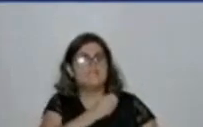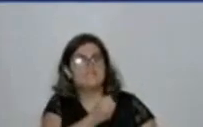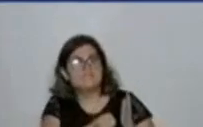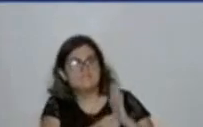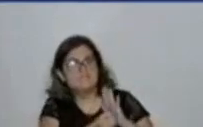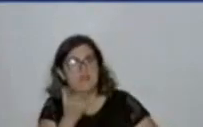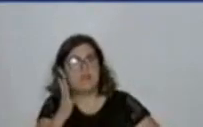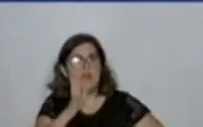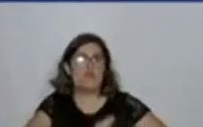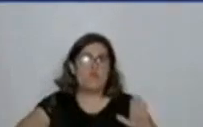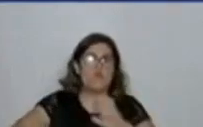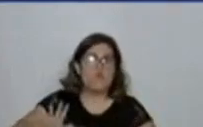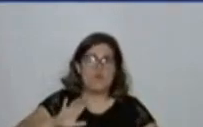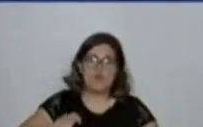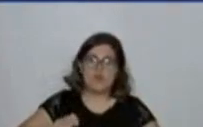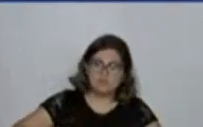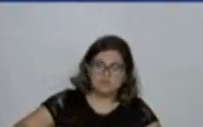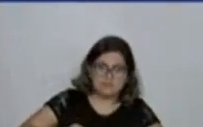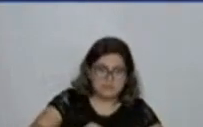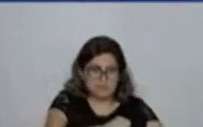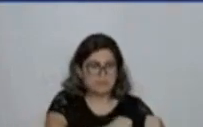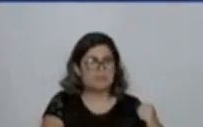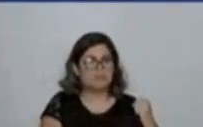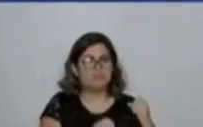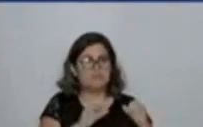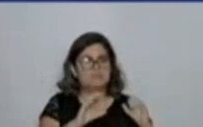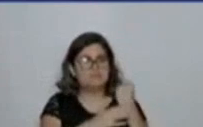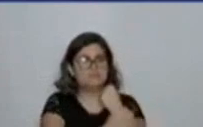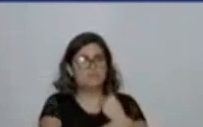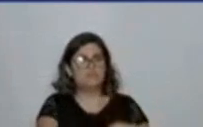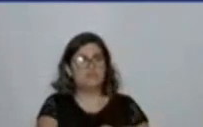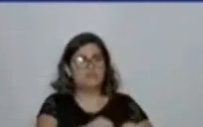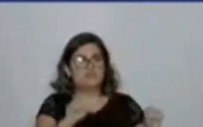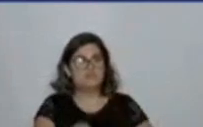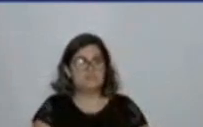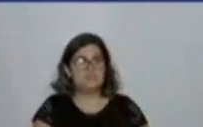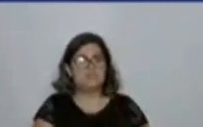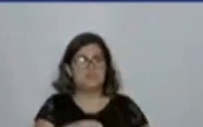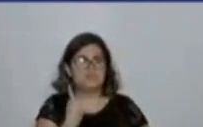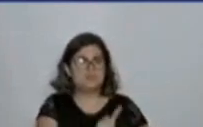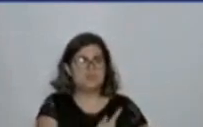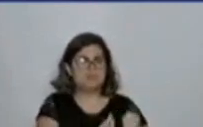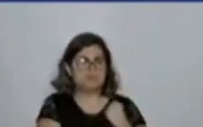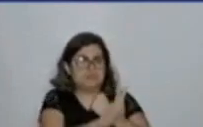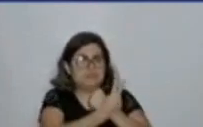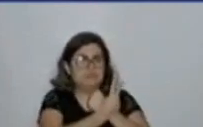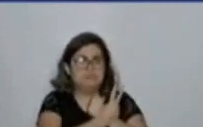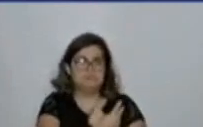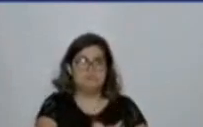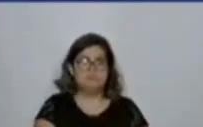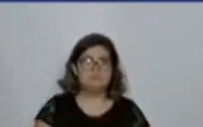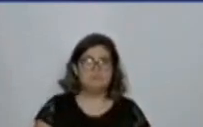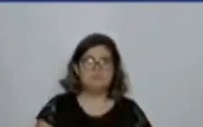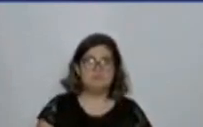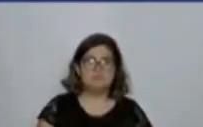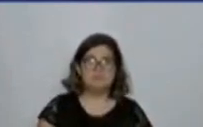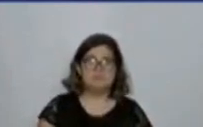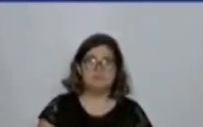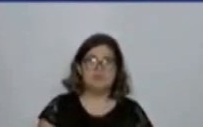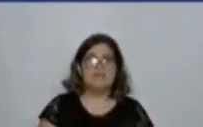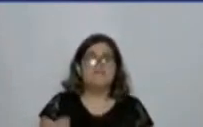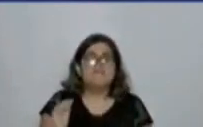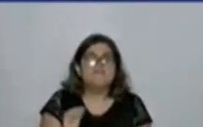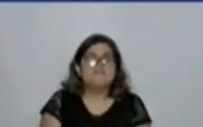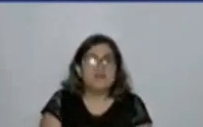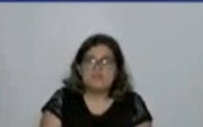reforço da segurança cibernética dos nossos sistemas para nos protegermos. Faltam